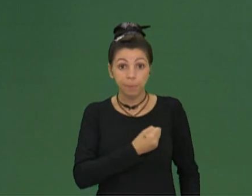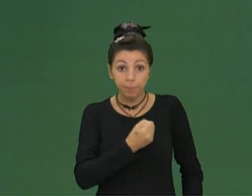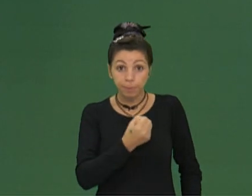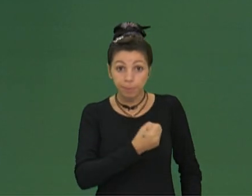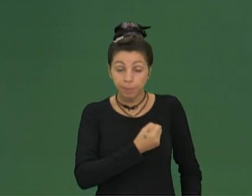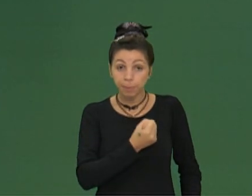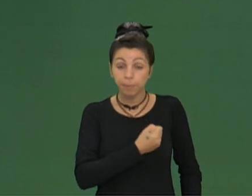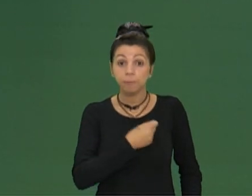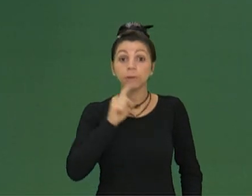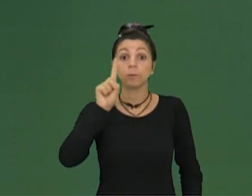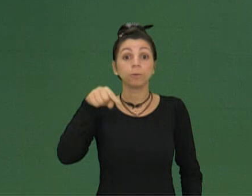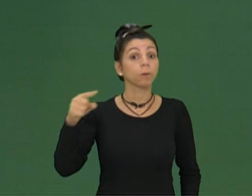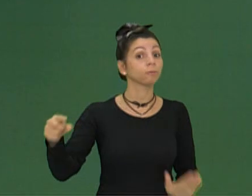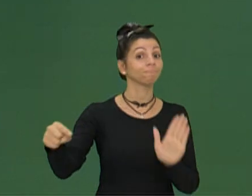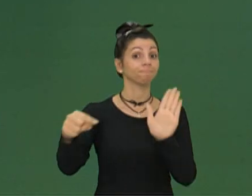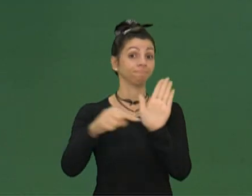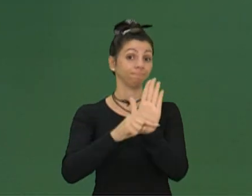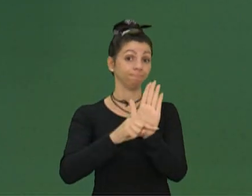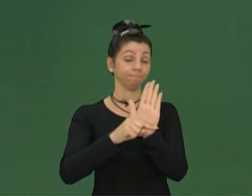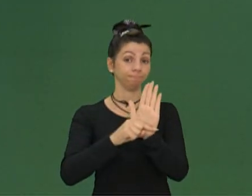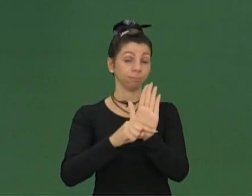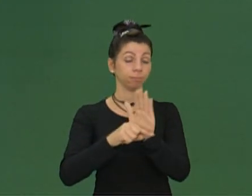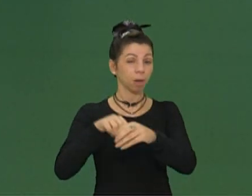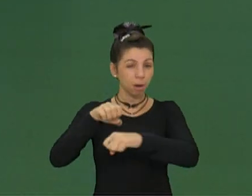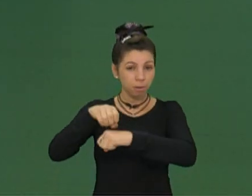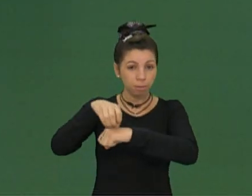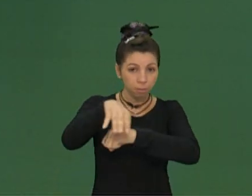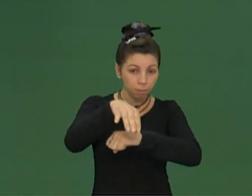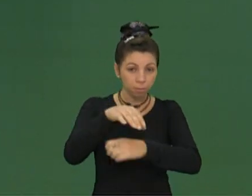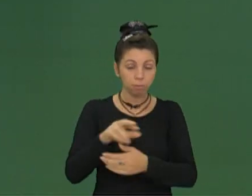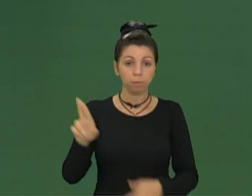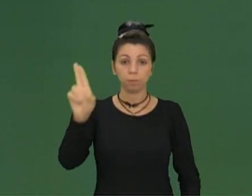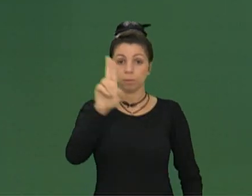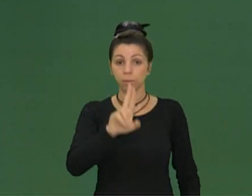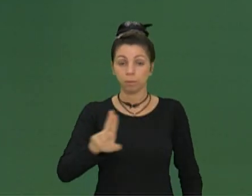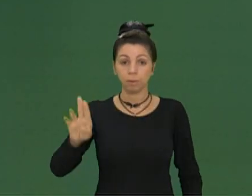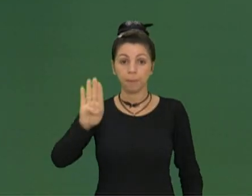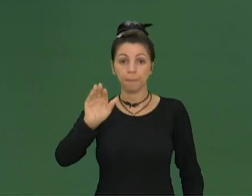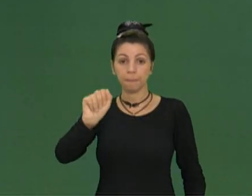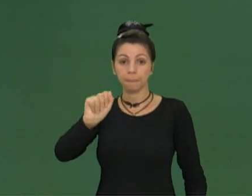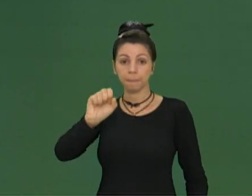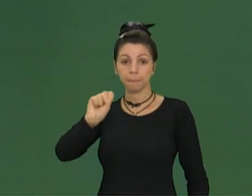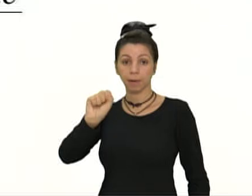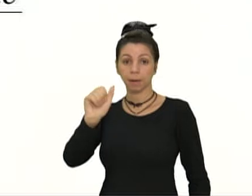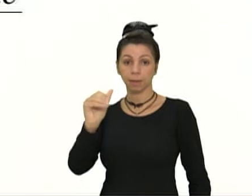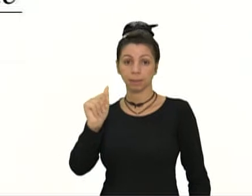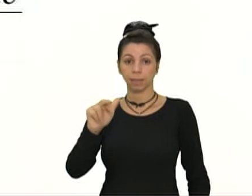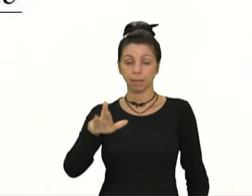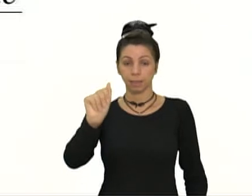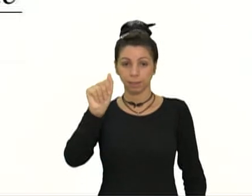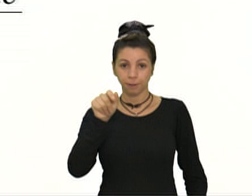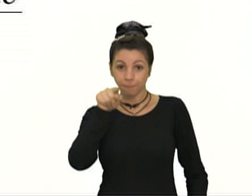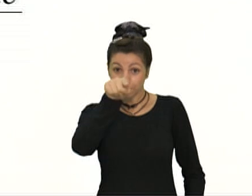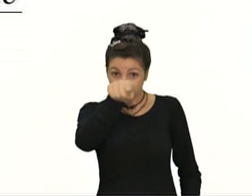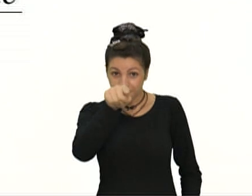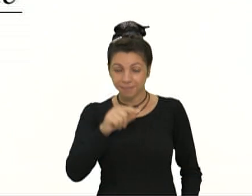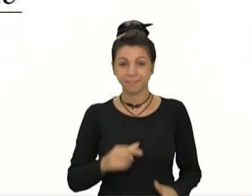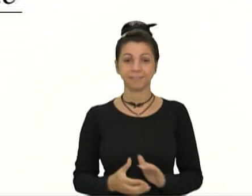soluções negativas. Olha a minha dica para vocês, utilizar a fórmula de Bhaskara. É com vocês agora.